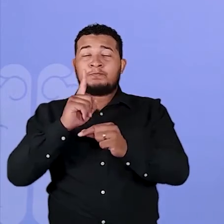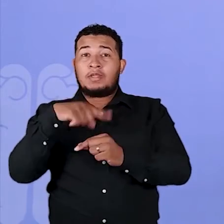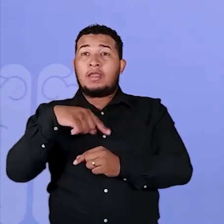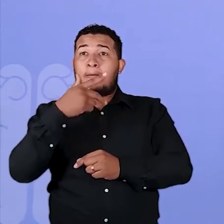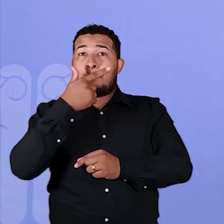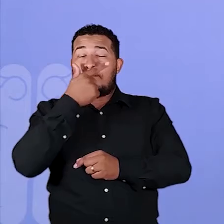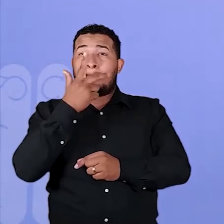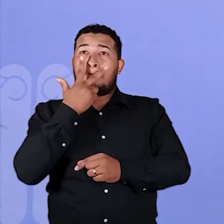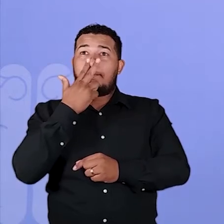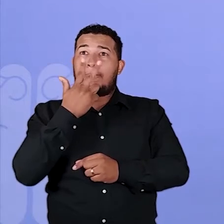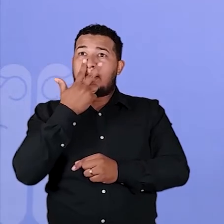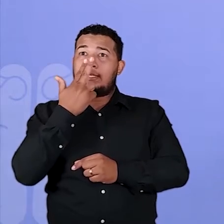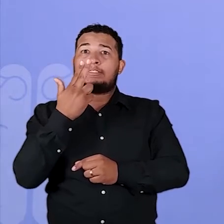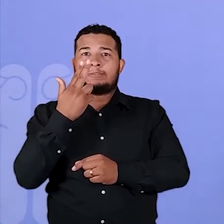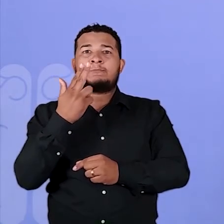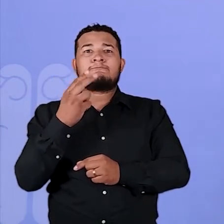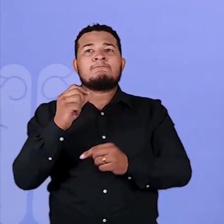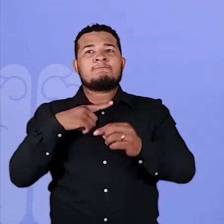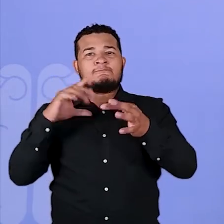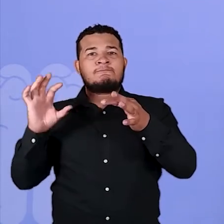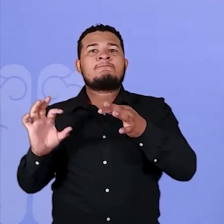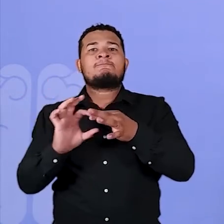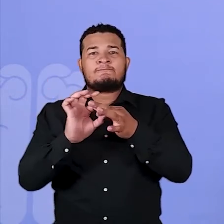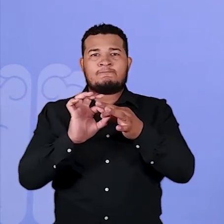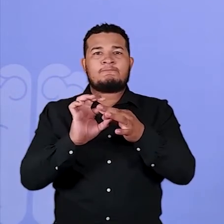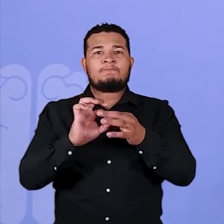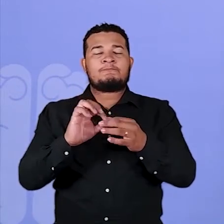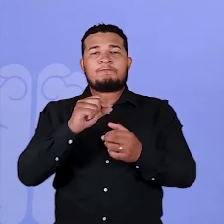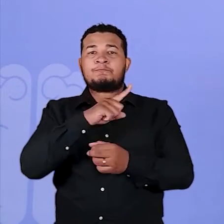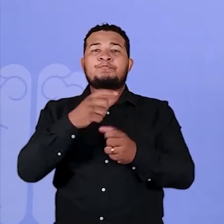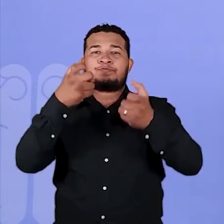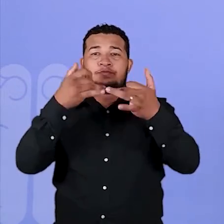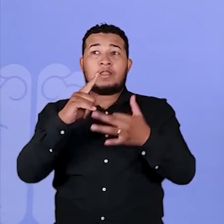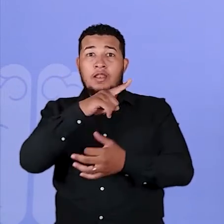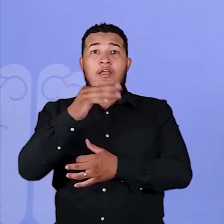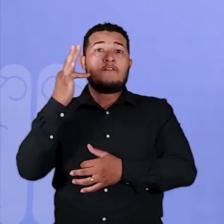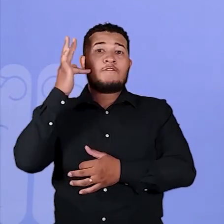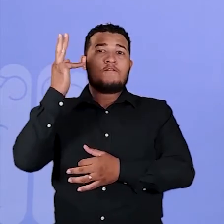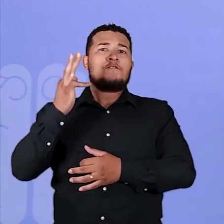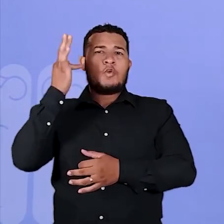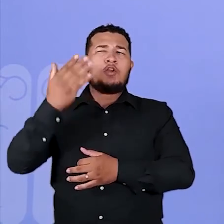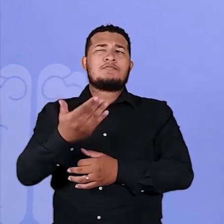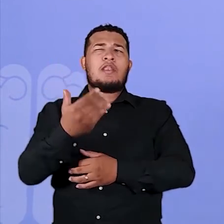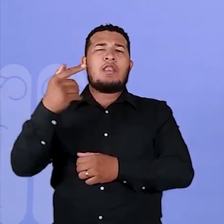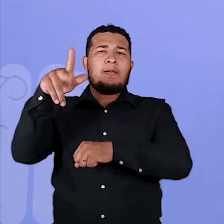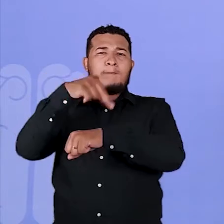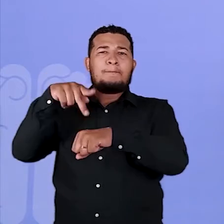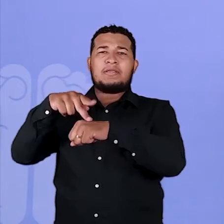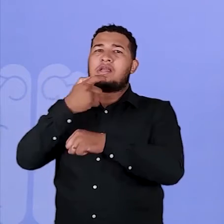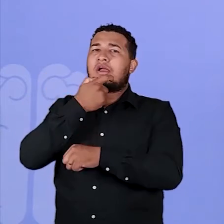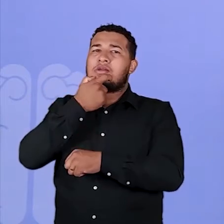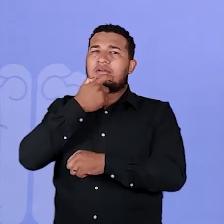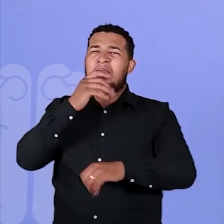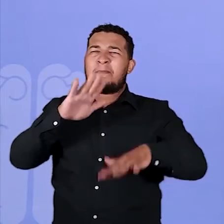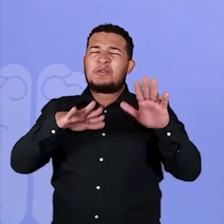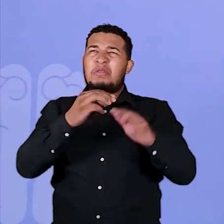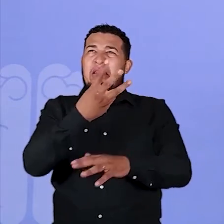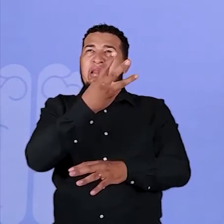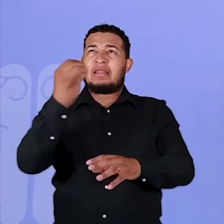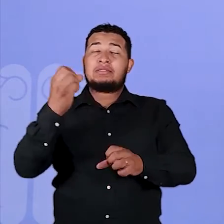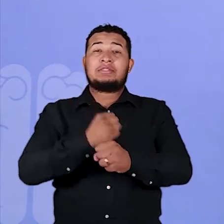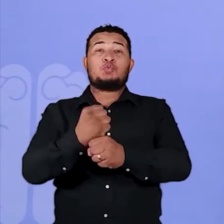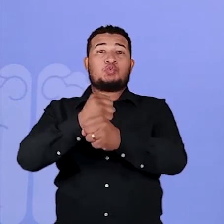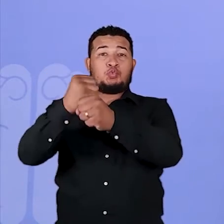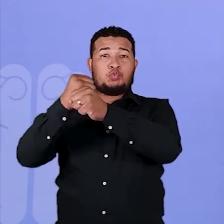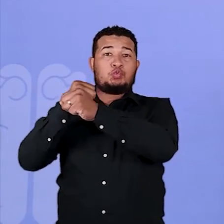dele, isso é praticamente um adendo à obra dele, o Bentham ele foi um filósofo lá na Inglaterra, gente, 200,